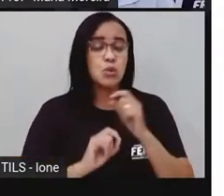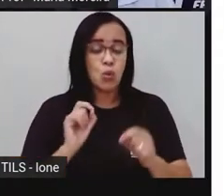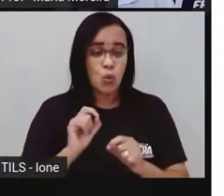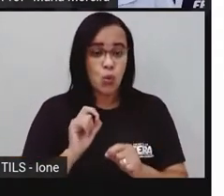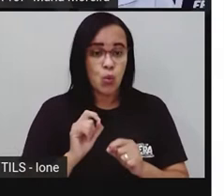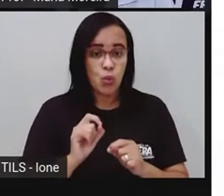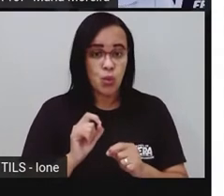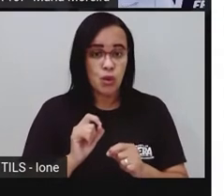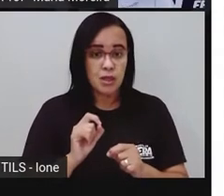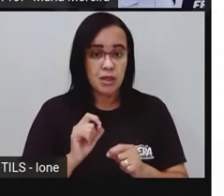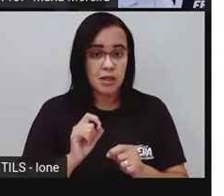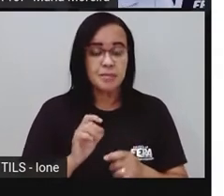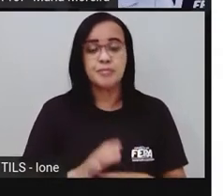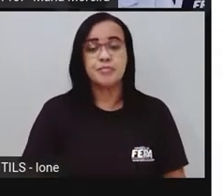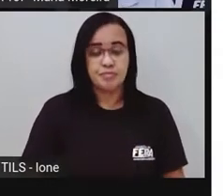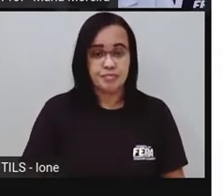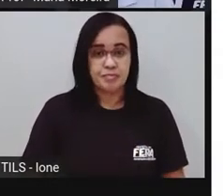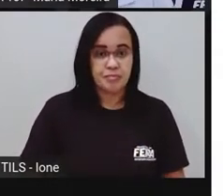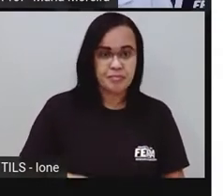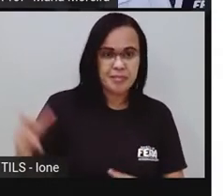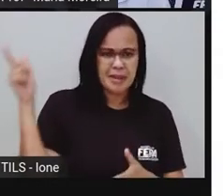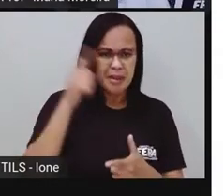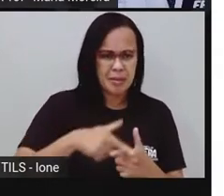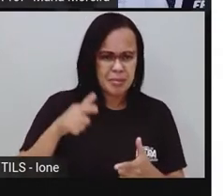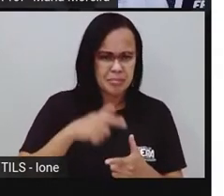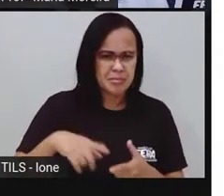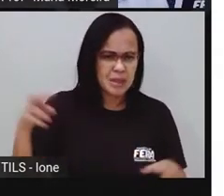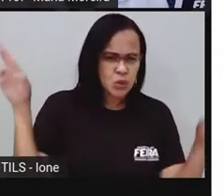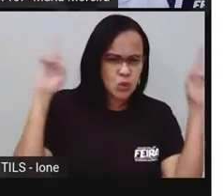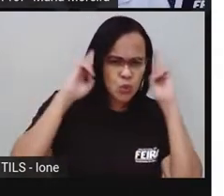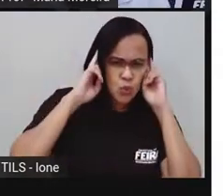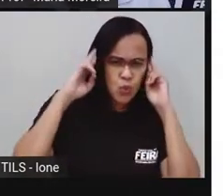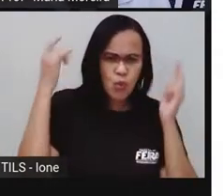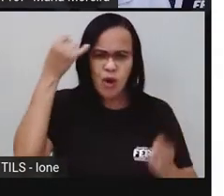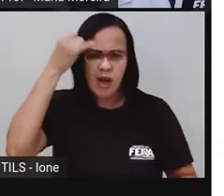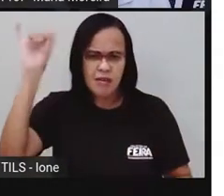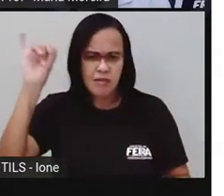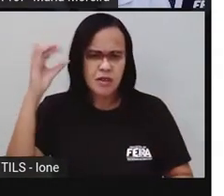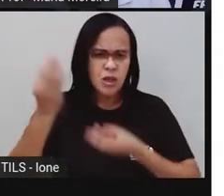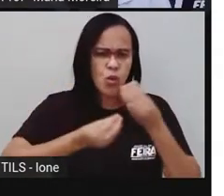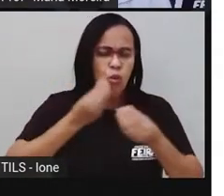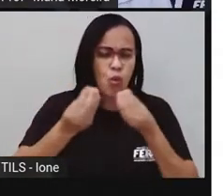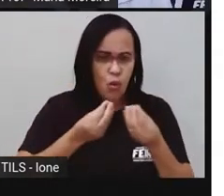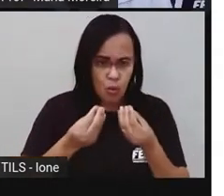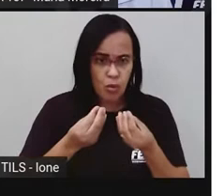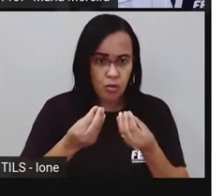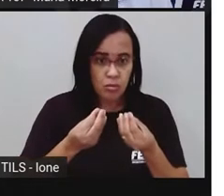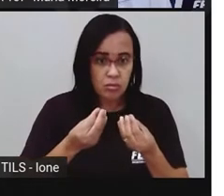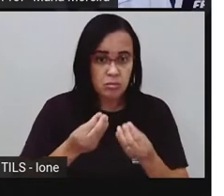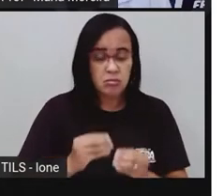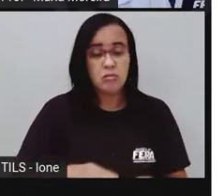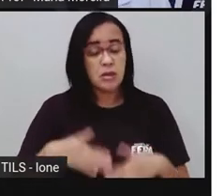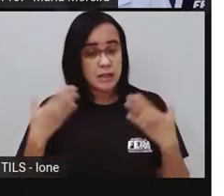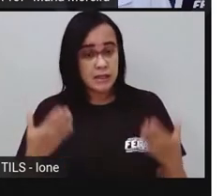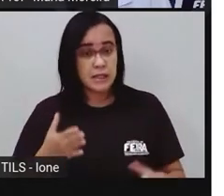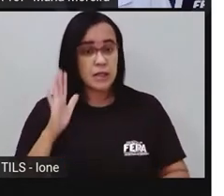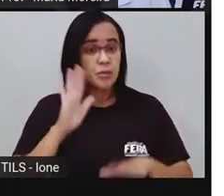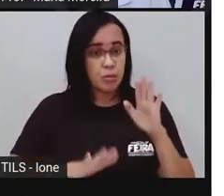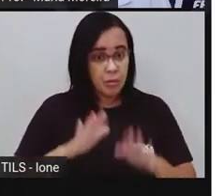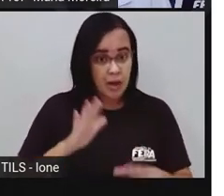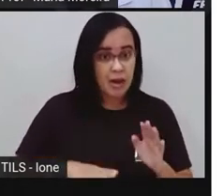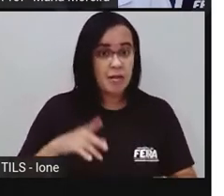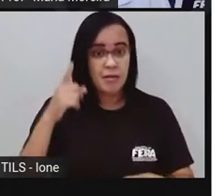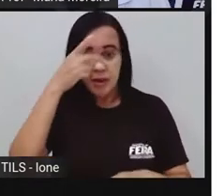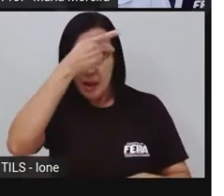esse combate aí essa premissa justamente o que quando a gente escuta muito som alto a questão da